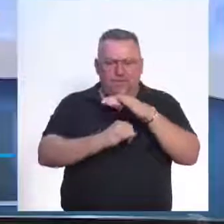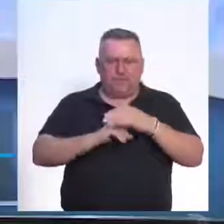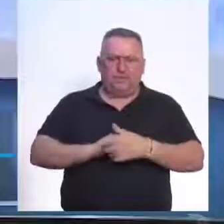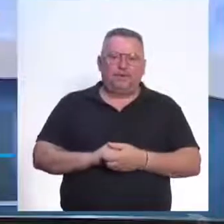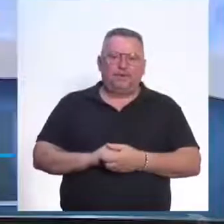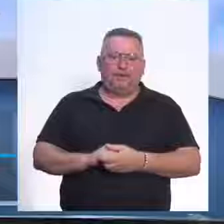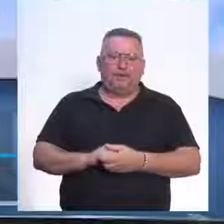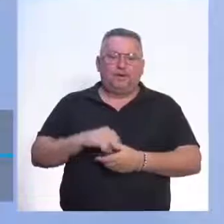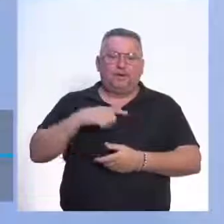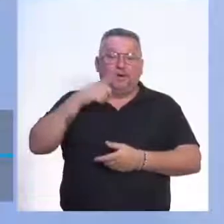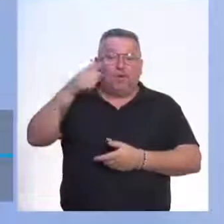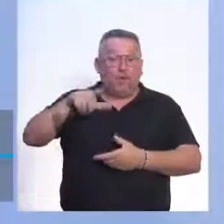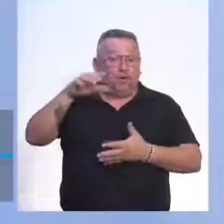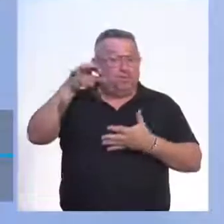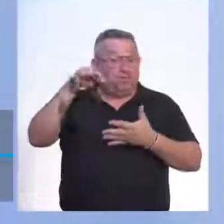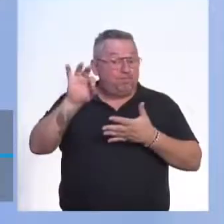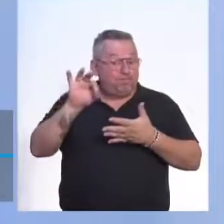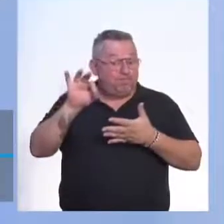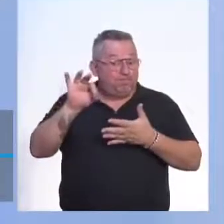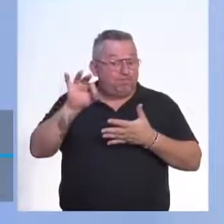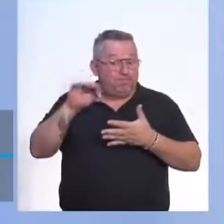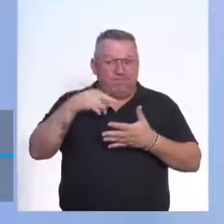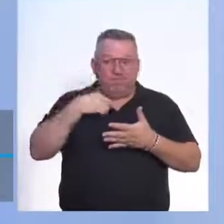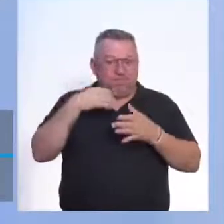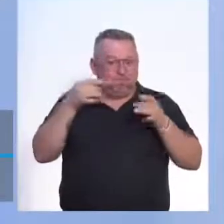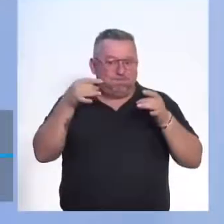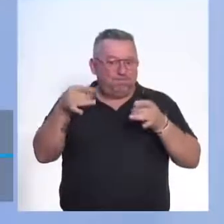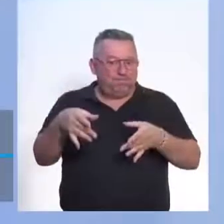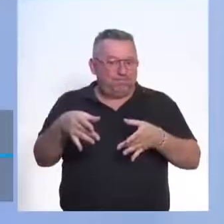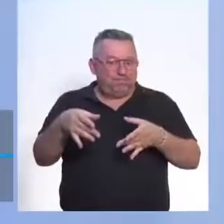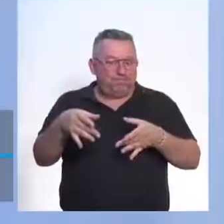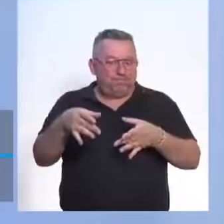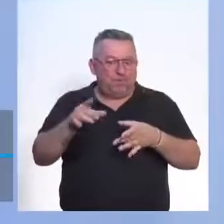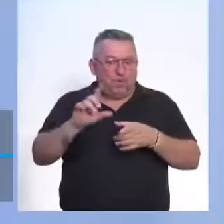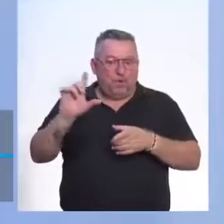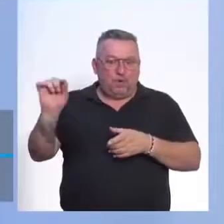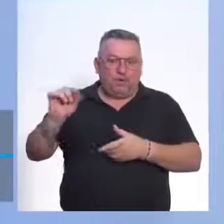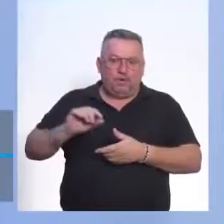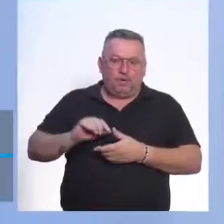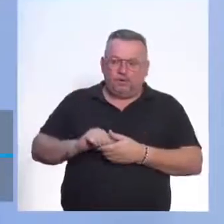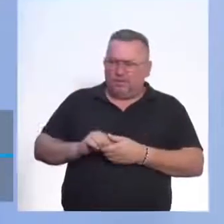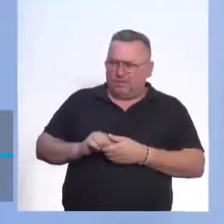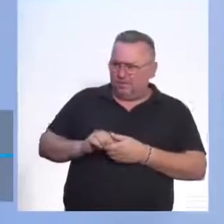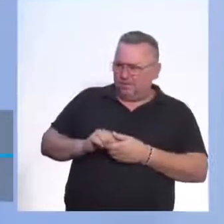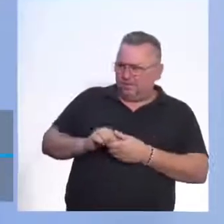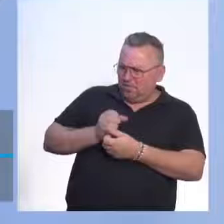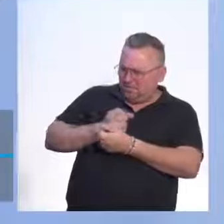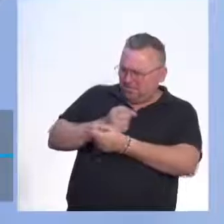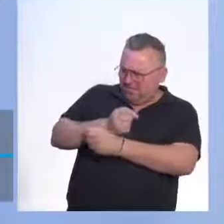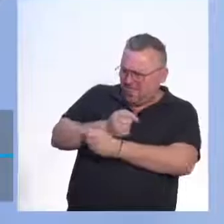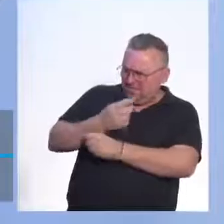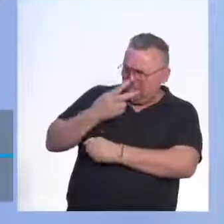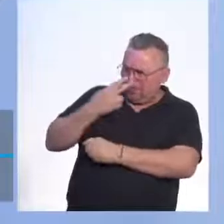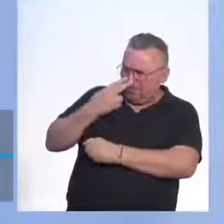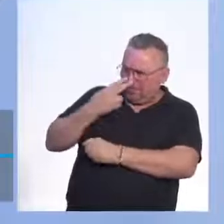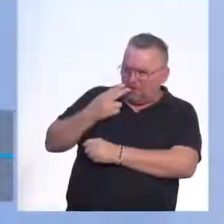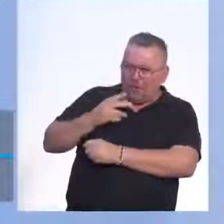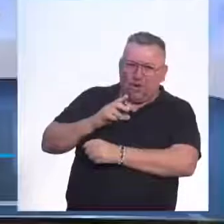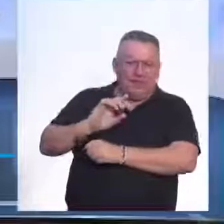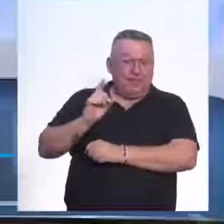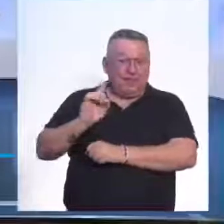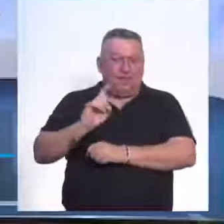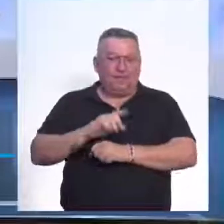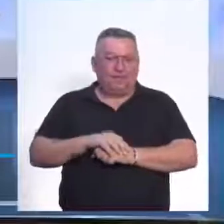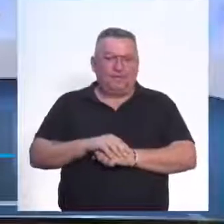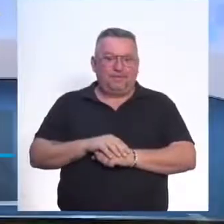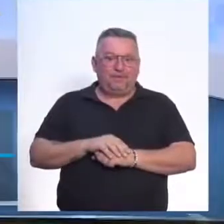Bastante. Aí tem outro detalhe também, você não pode sair do feudo. Mas isso não é escravidão? Isso não é escravidão.